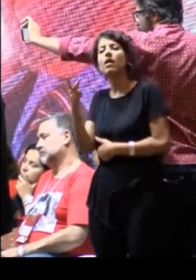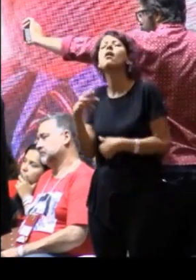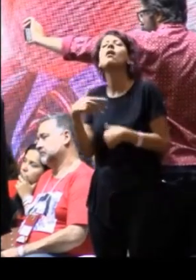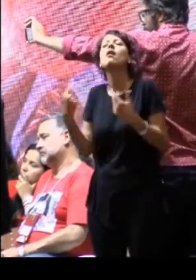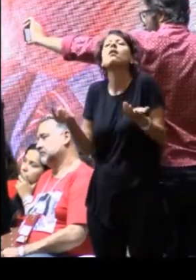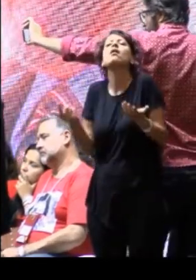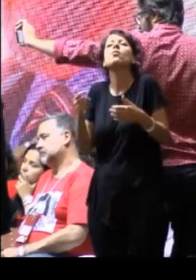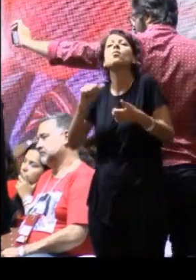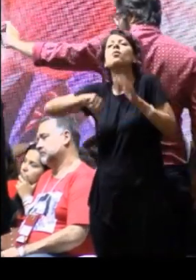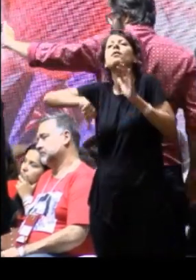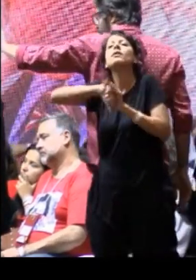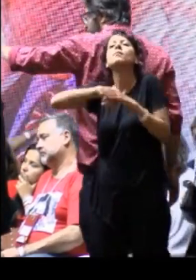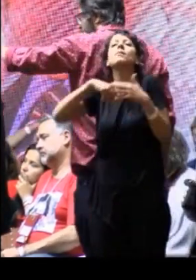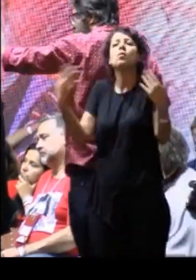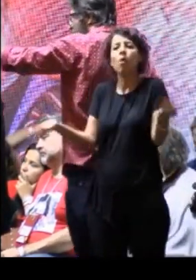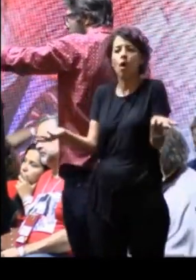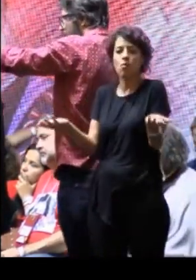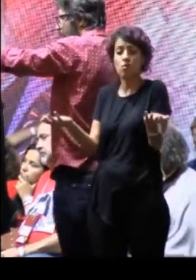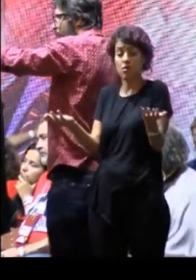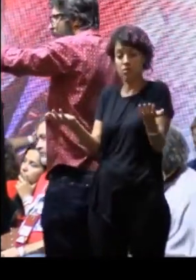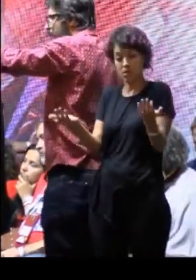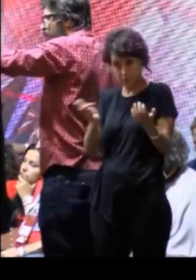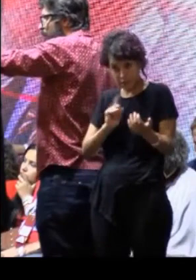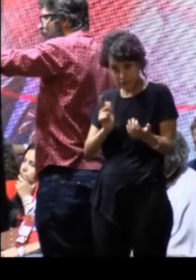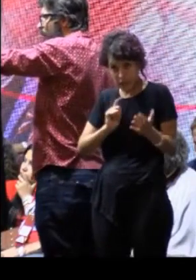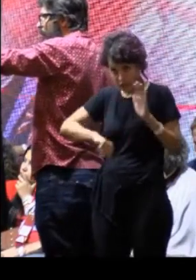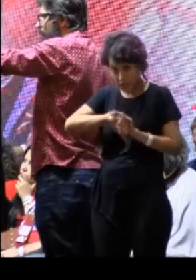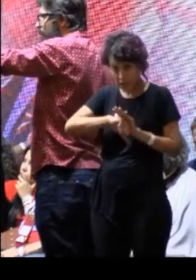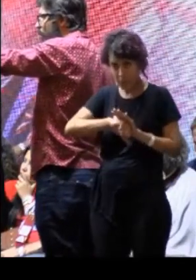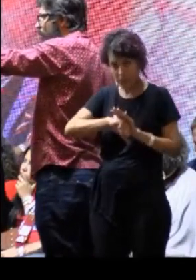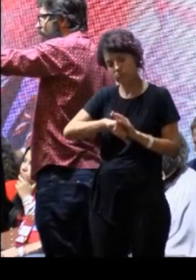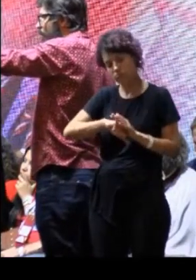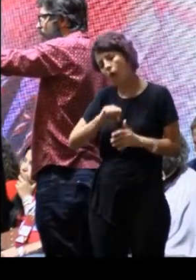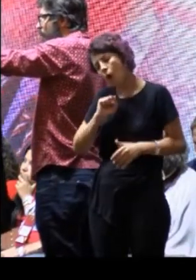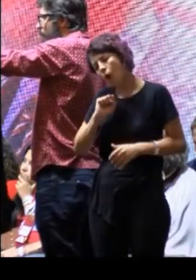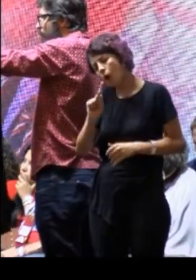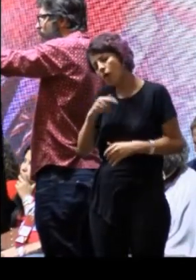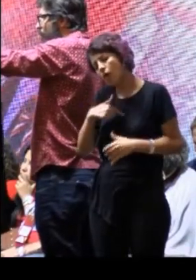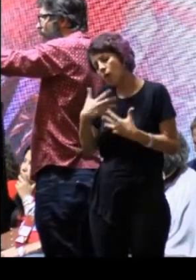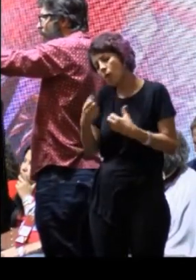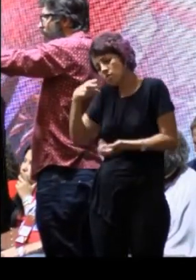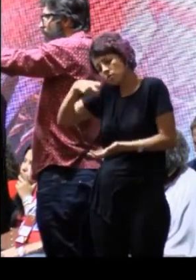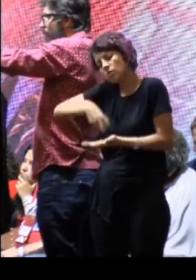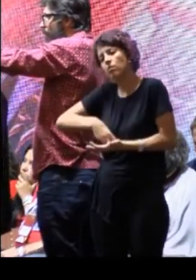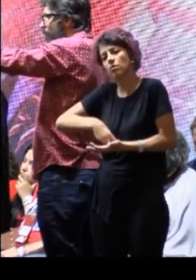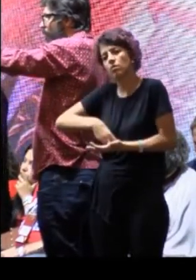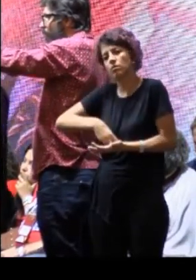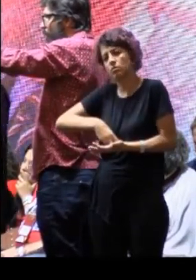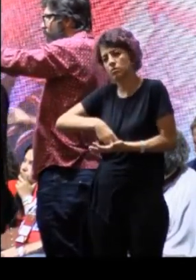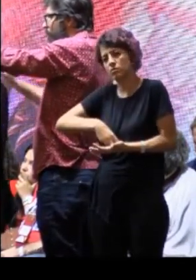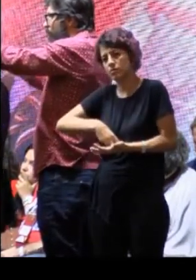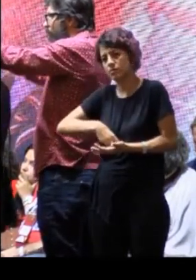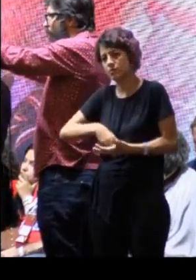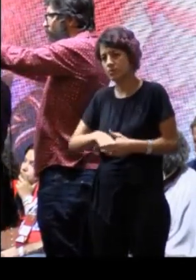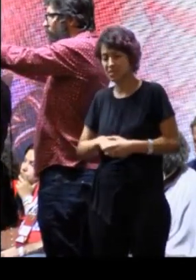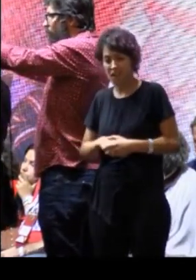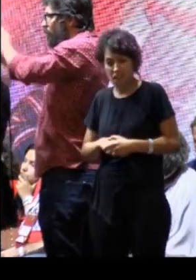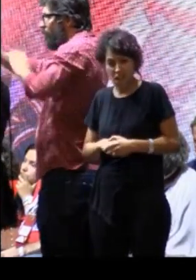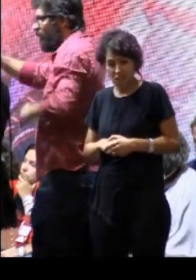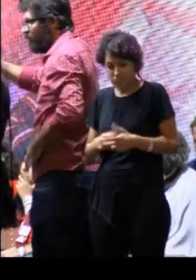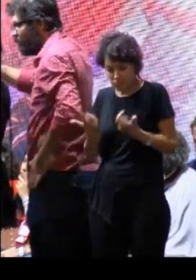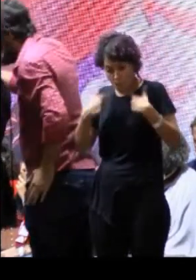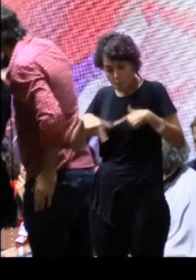eu cometi. E se eu cometi um crime, eu mereço ser punido como todos que cometem crime nesse país. Mas se eu